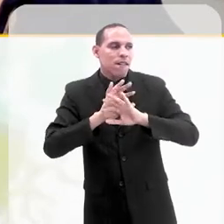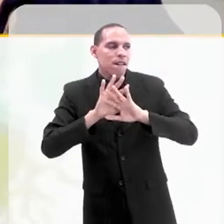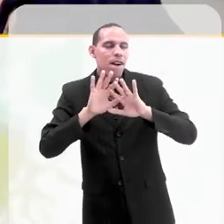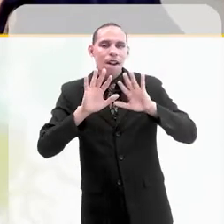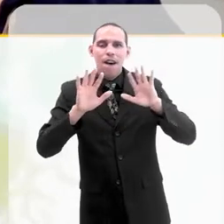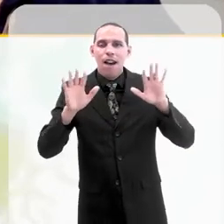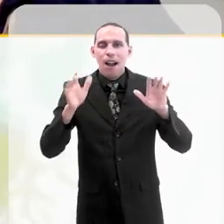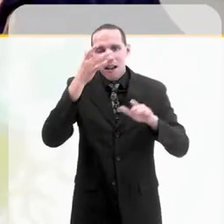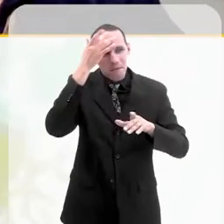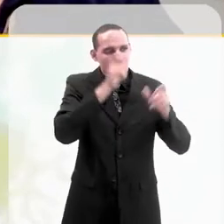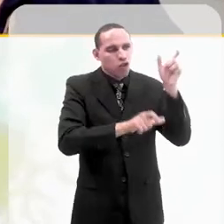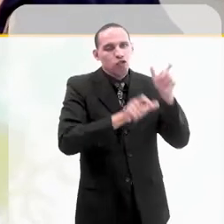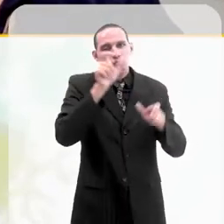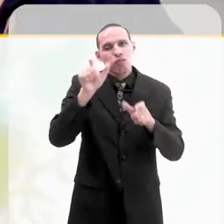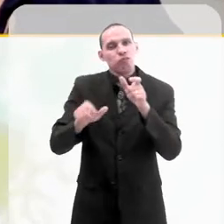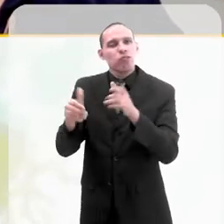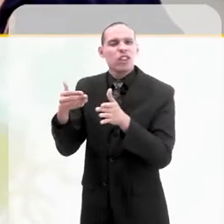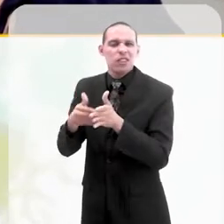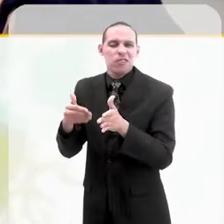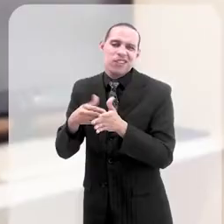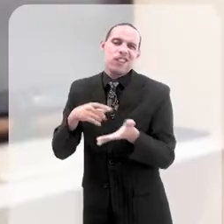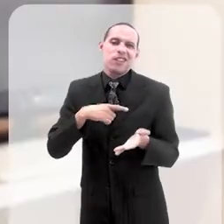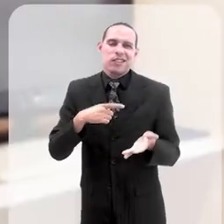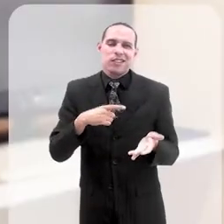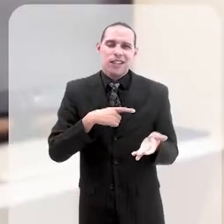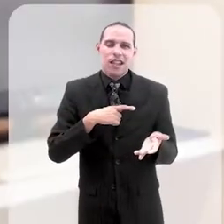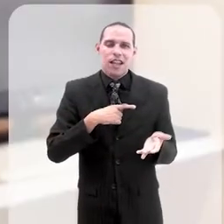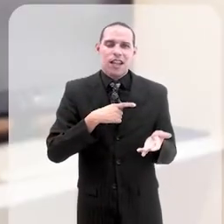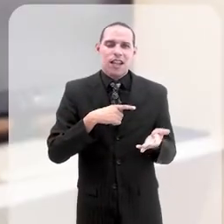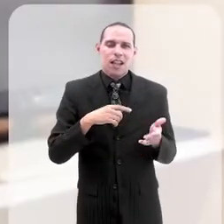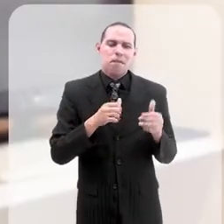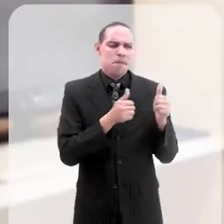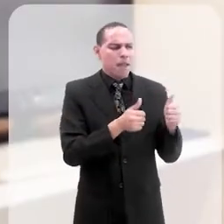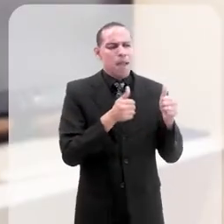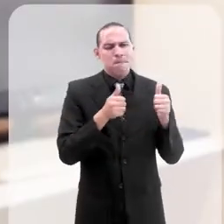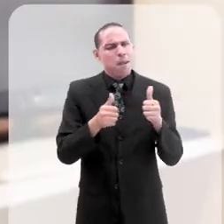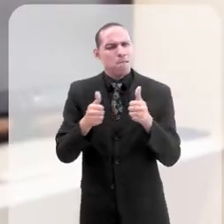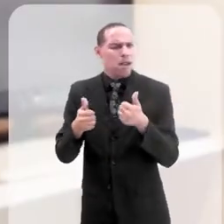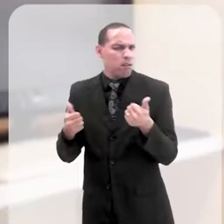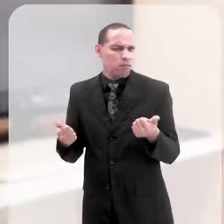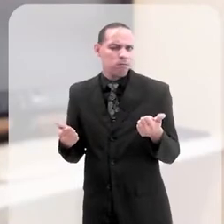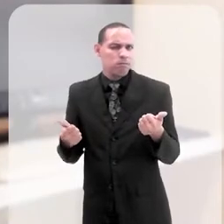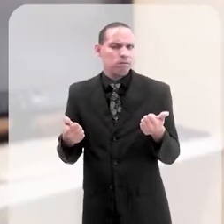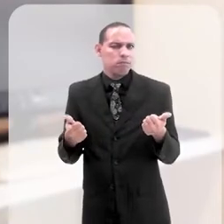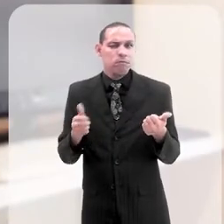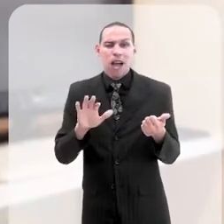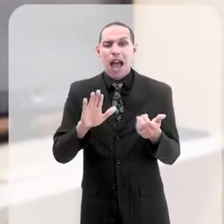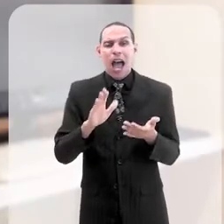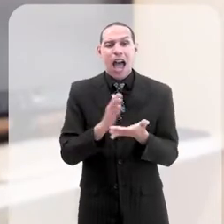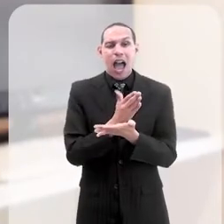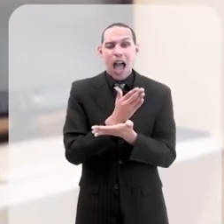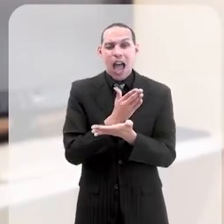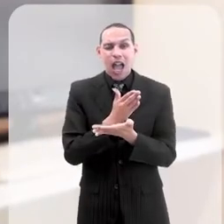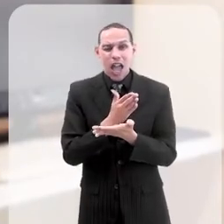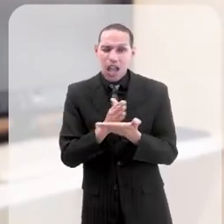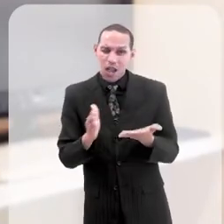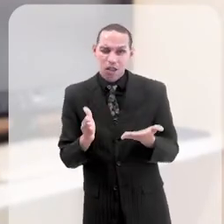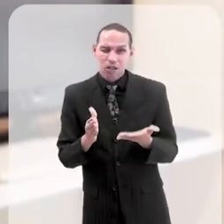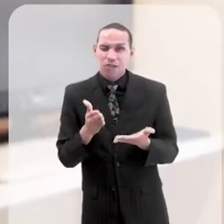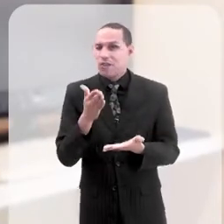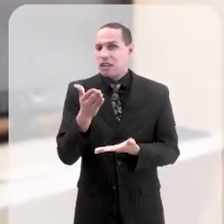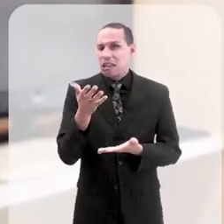pessoas têm as suas limitações e que está tudo bem, mas algumas delas você também não vai querer perto